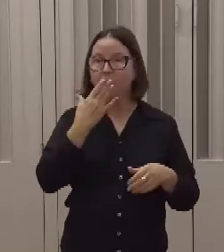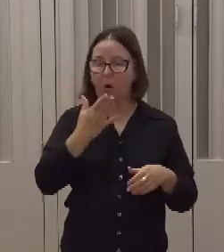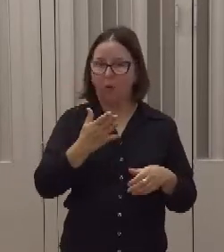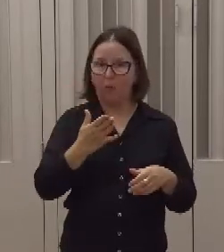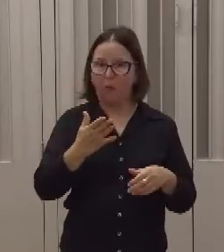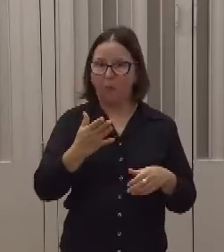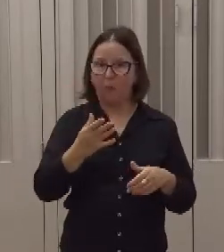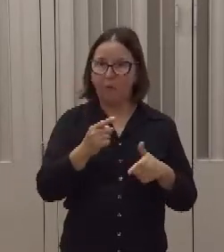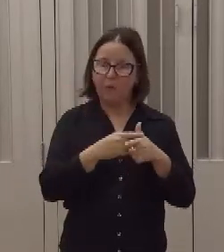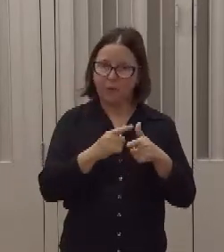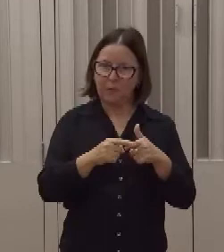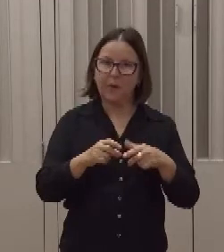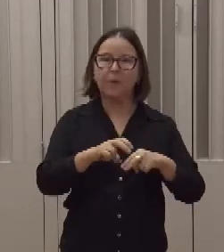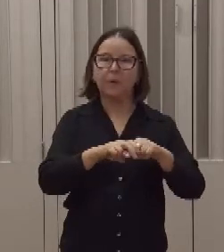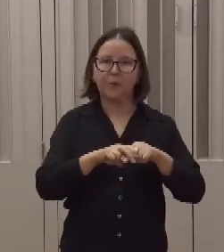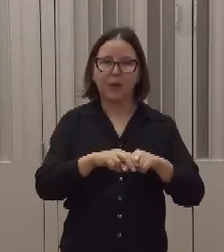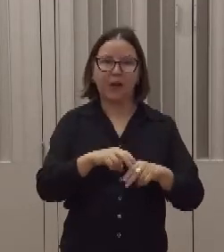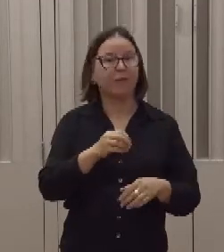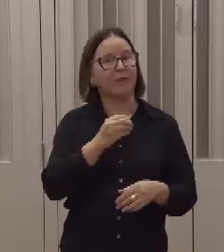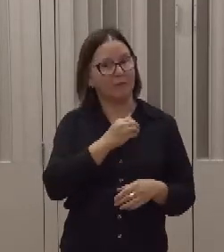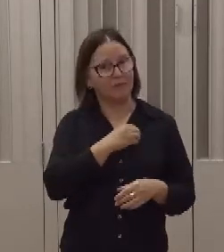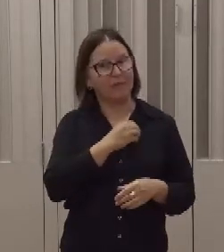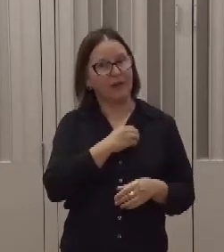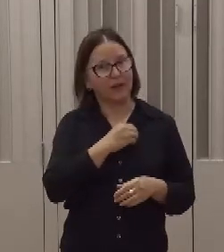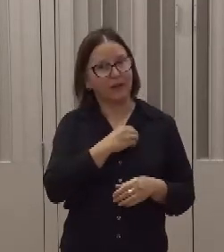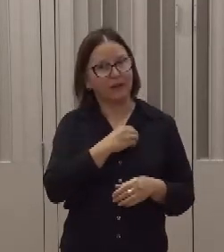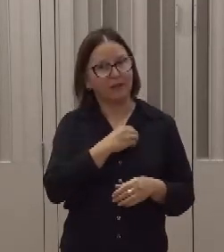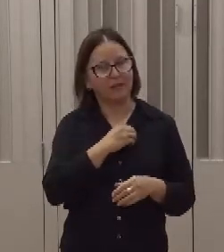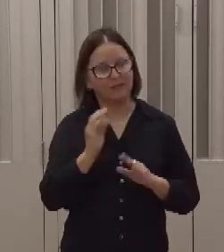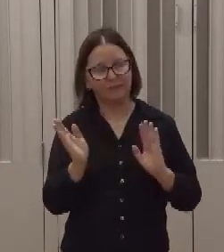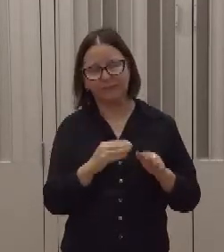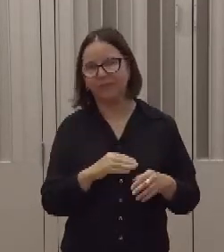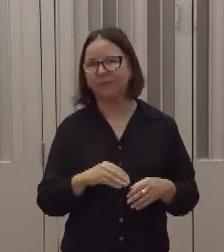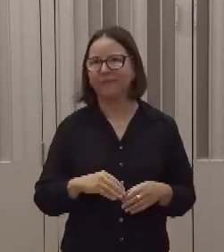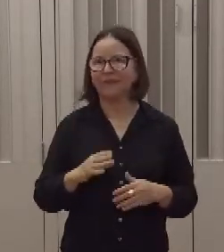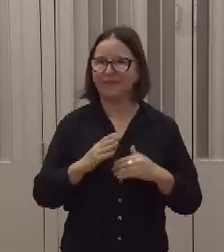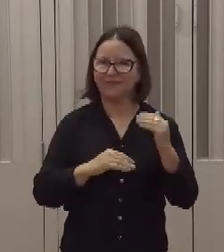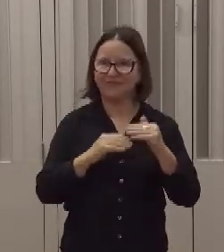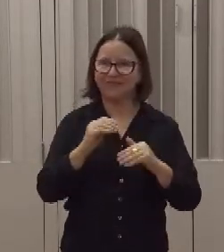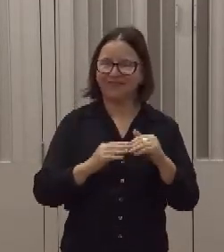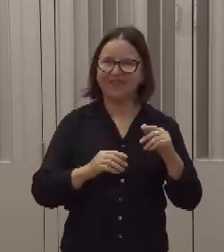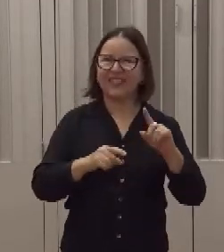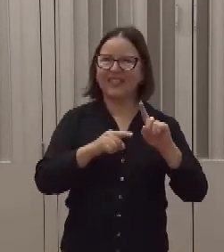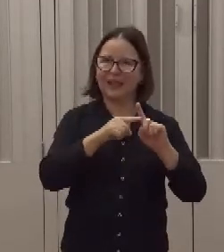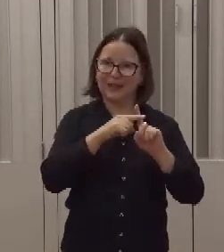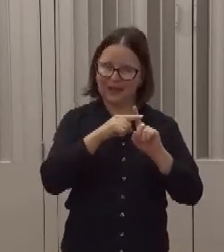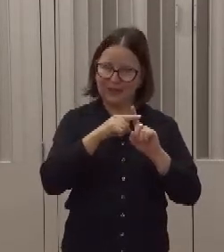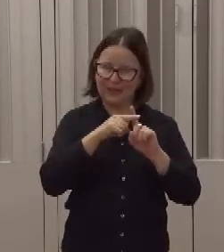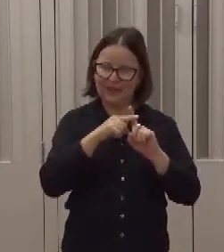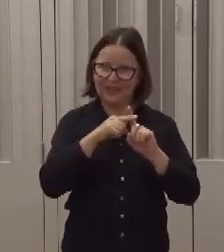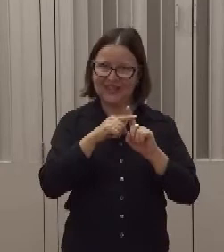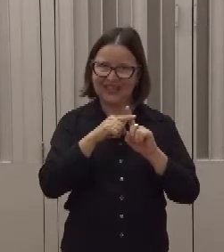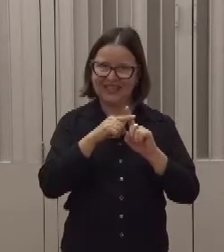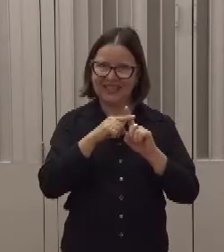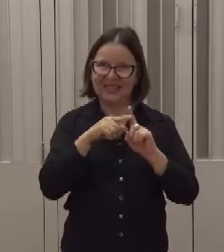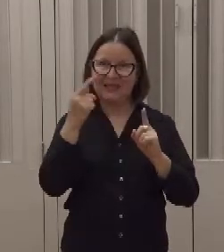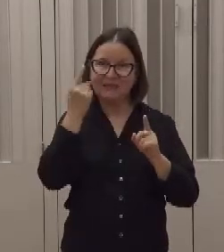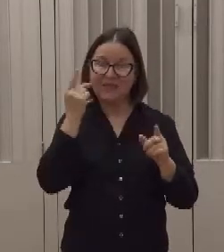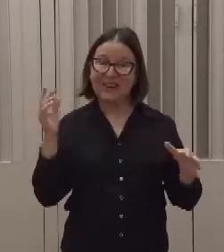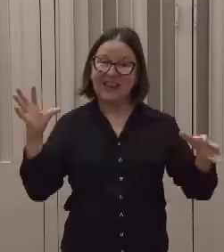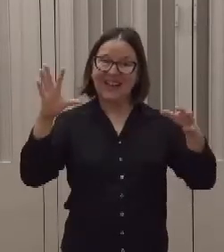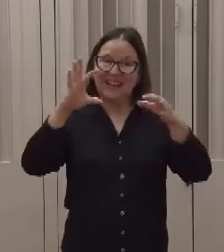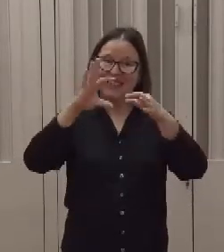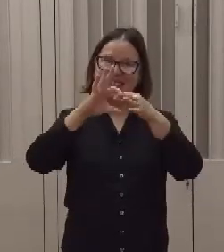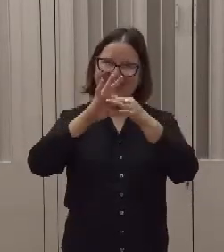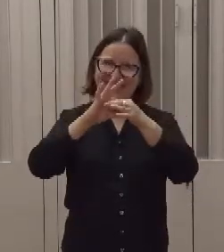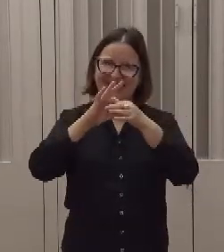queda. Então a obra da cruz tem esse papel de reconciliar todas as coisas na